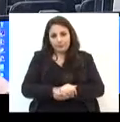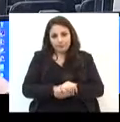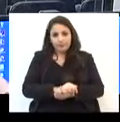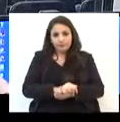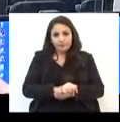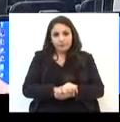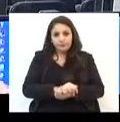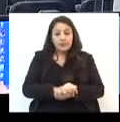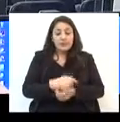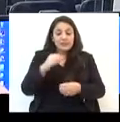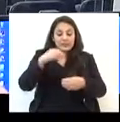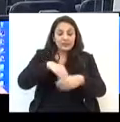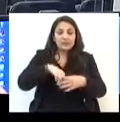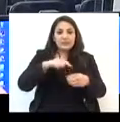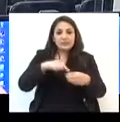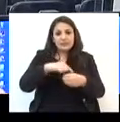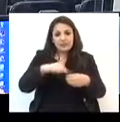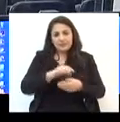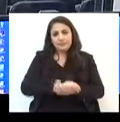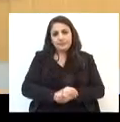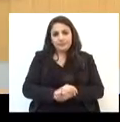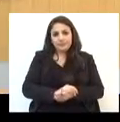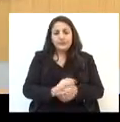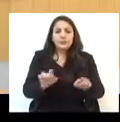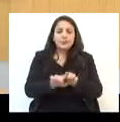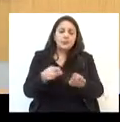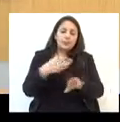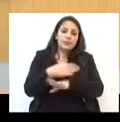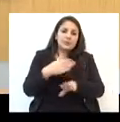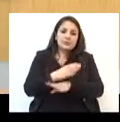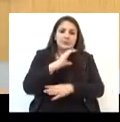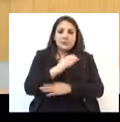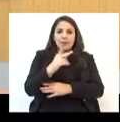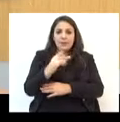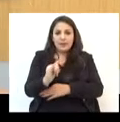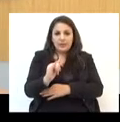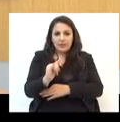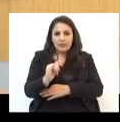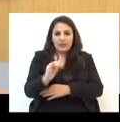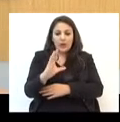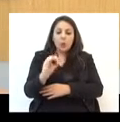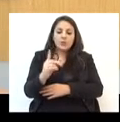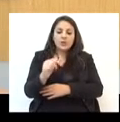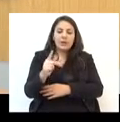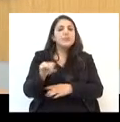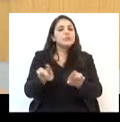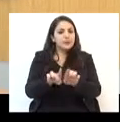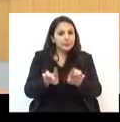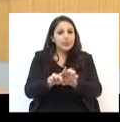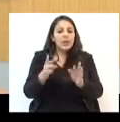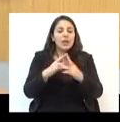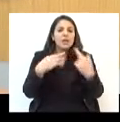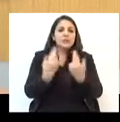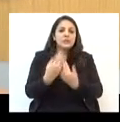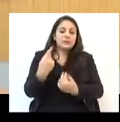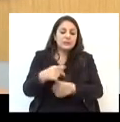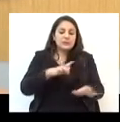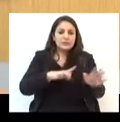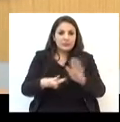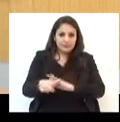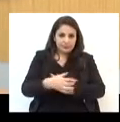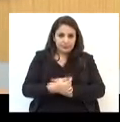com alcoolismo na cidade de Getúlio Vargas. Os integrantes da CPI da Codepas também estiveram reunidos